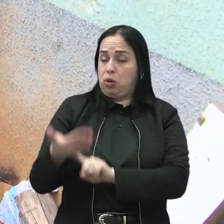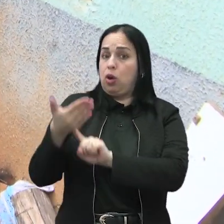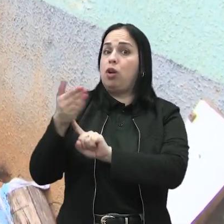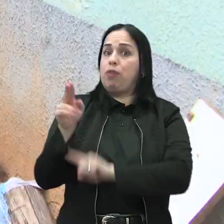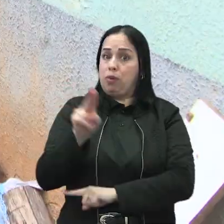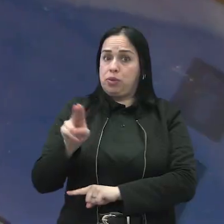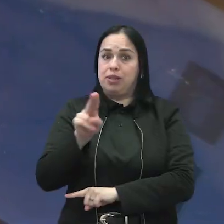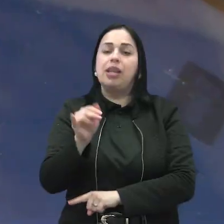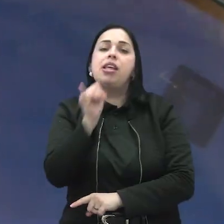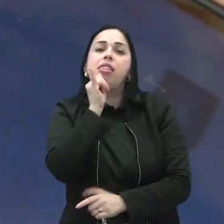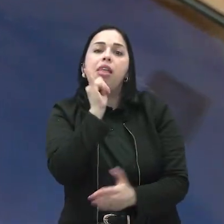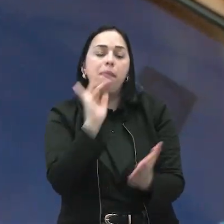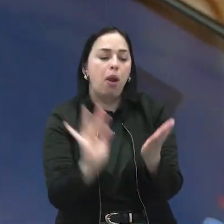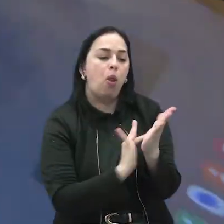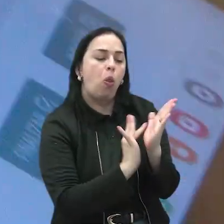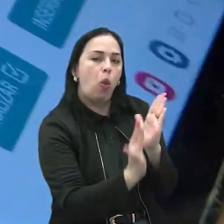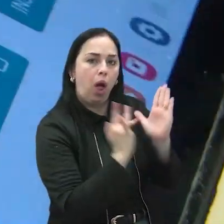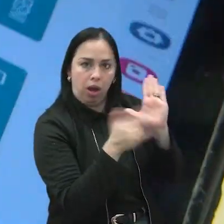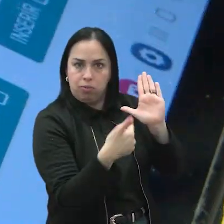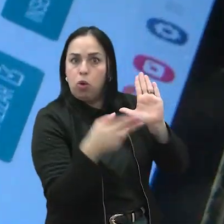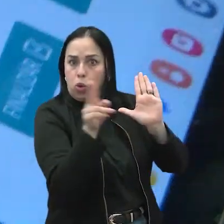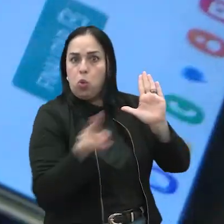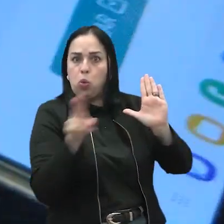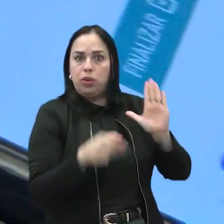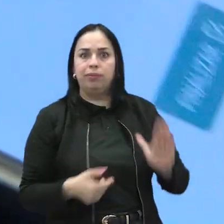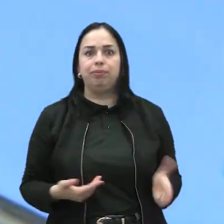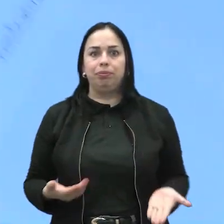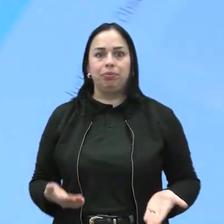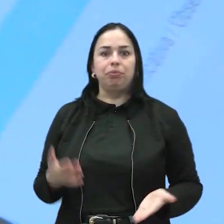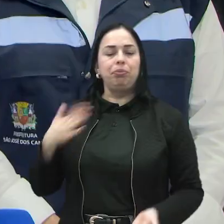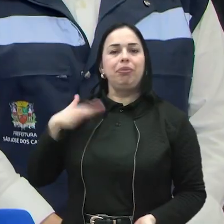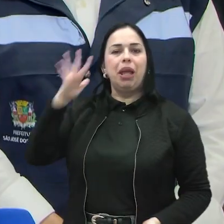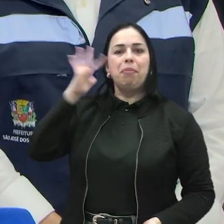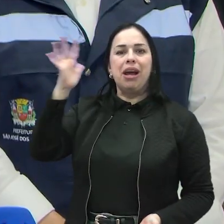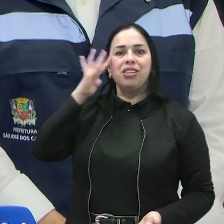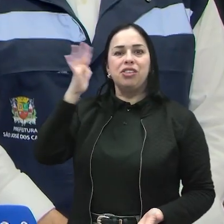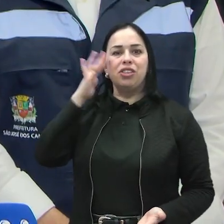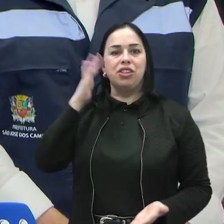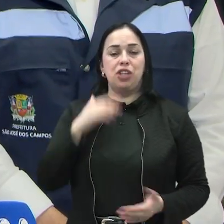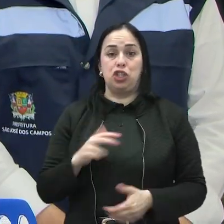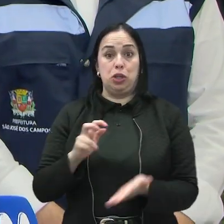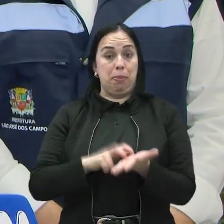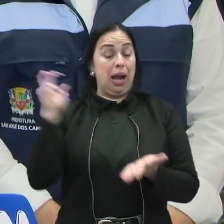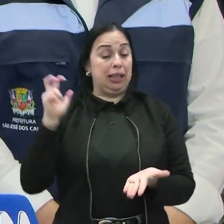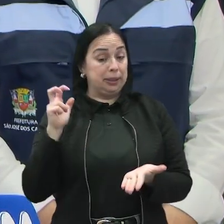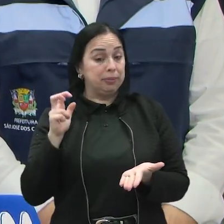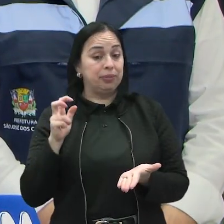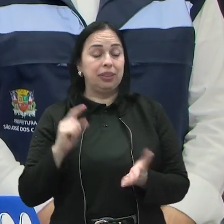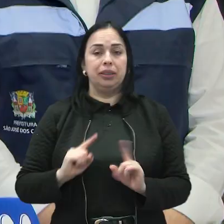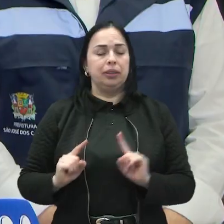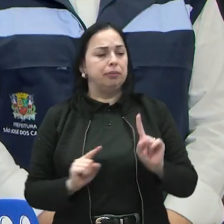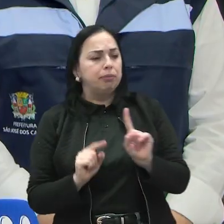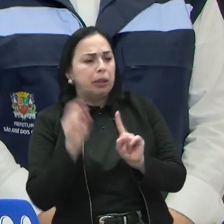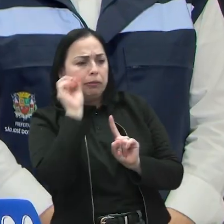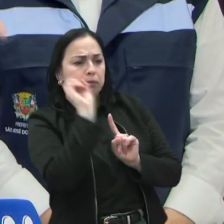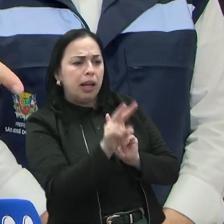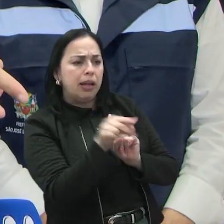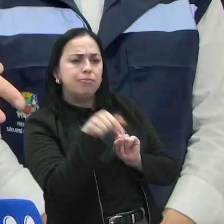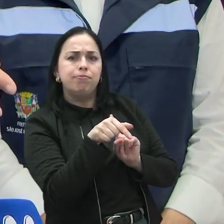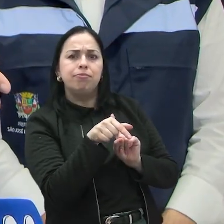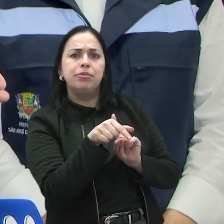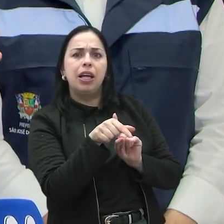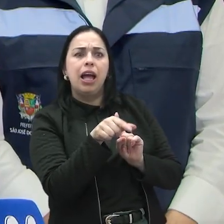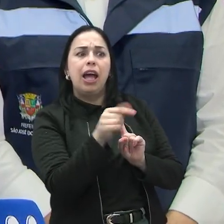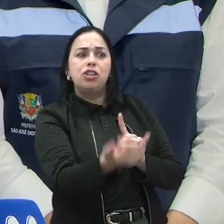de tecnologia, a exemplo desses tablets que os agentes utilizam. Você imagina hoje um agente está na rua de manhã, vê